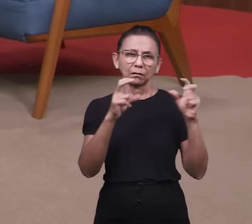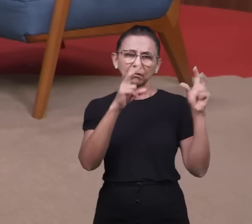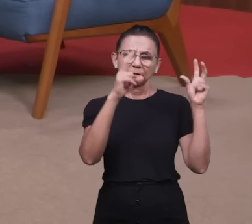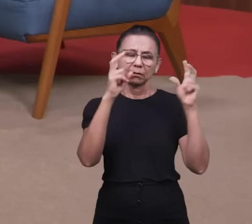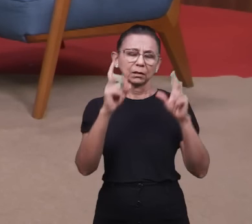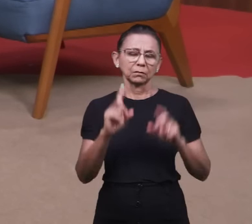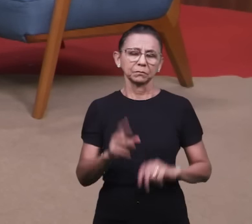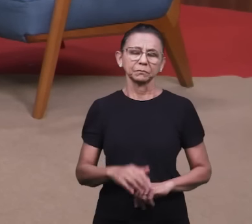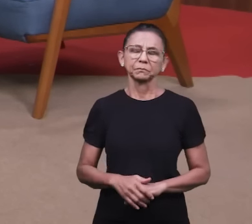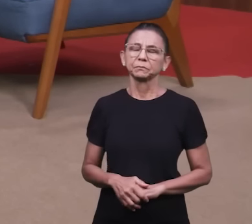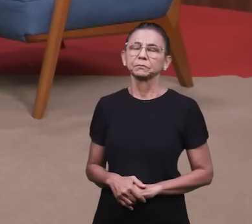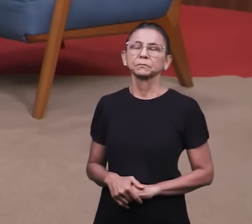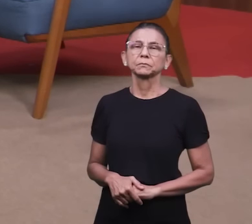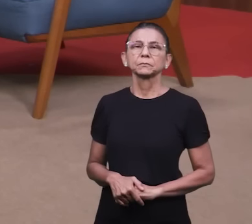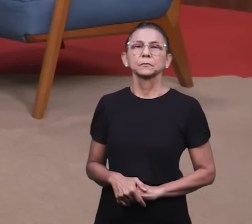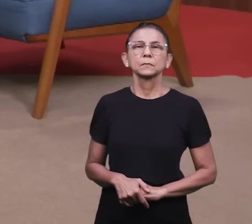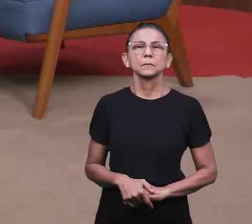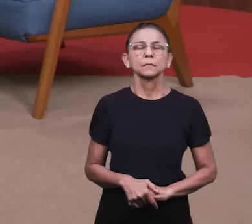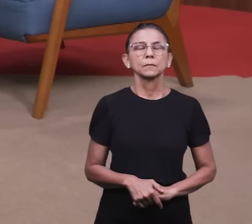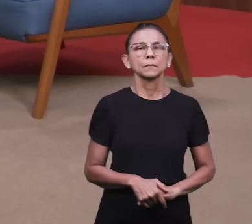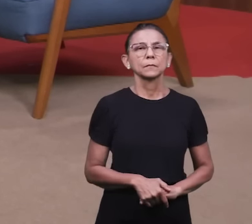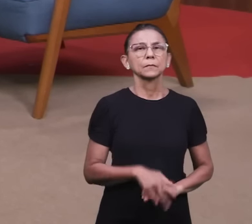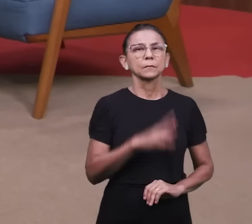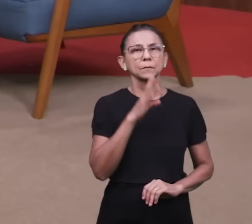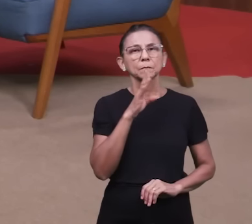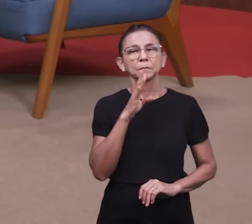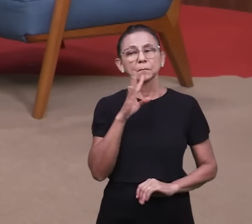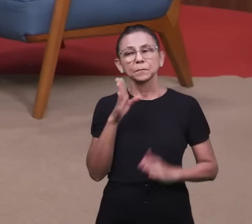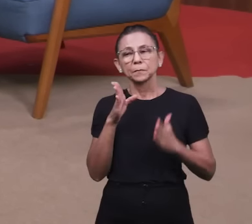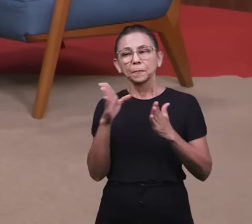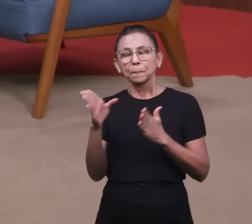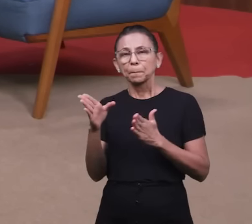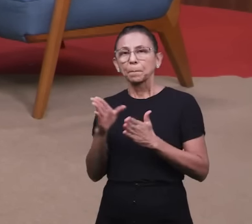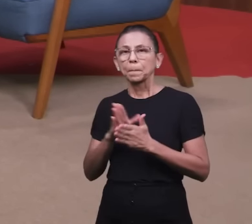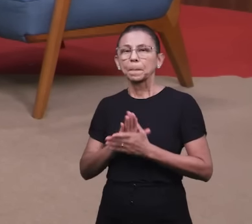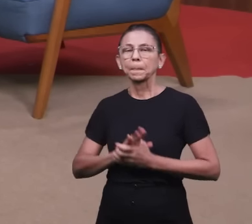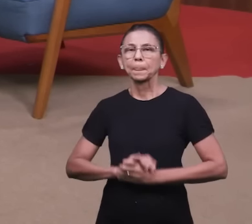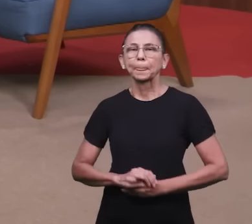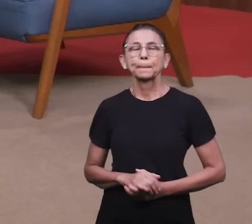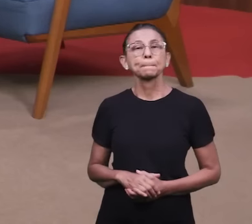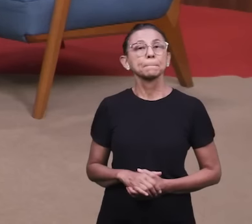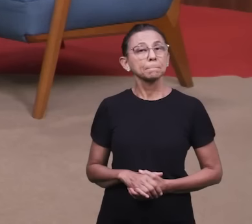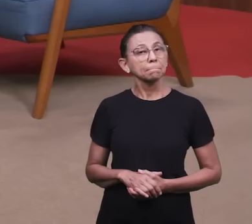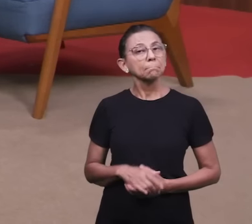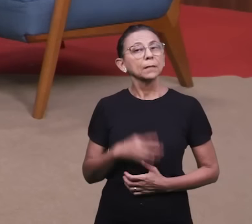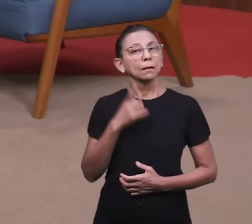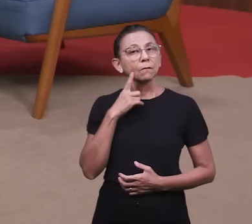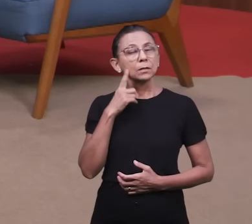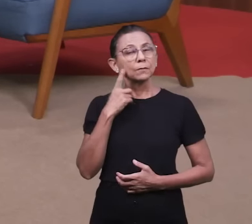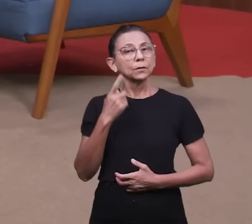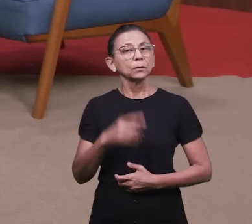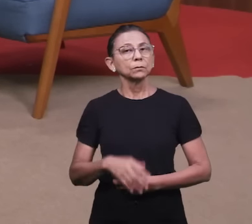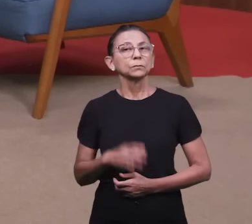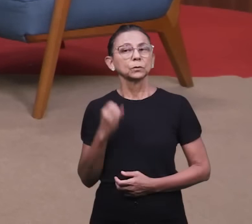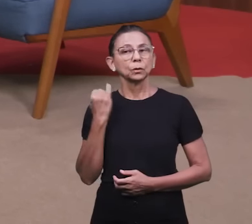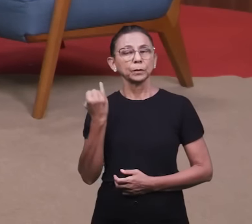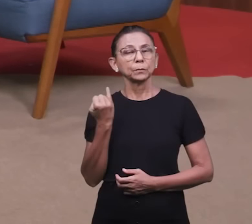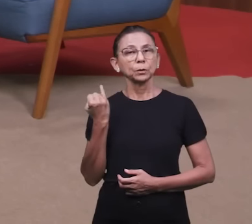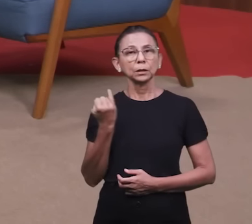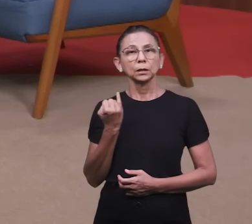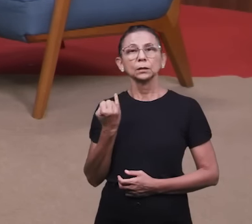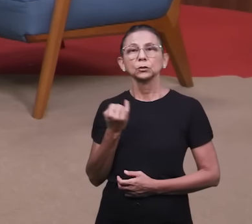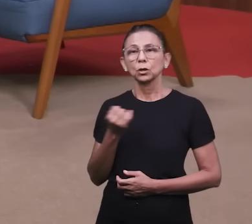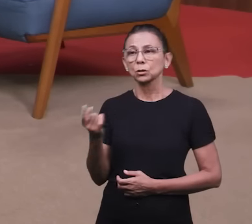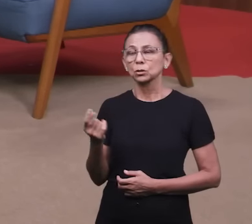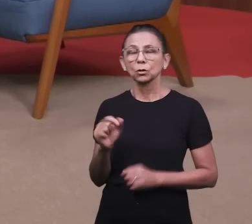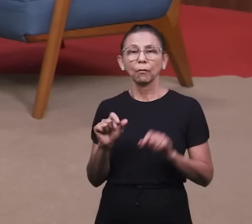bem definida né para você ver a importância da da participação dos nossos irmãos nós podemos até fazer um programa só com